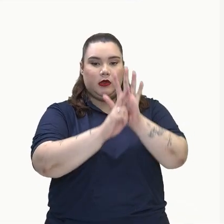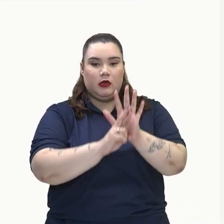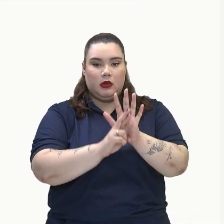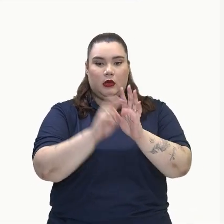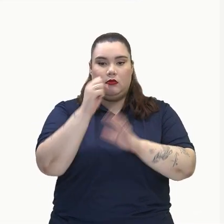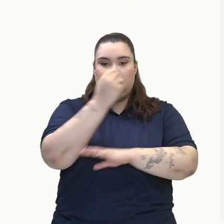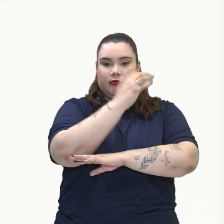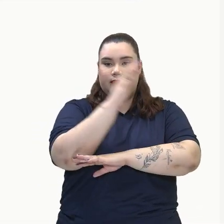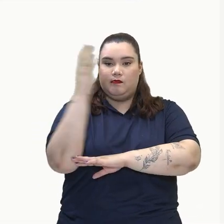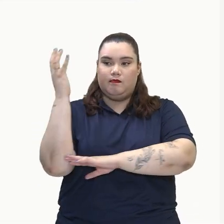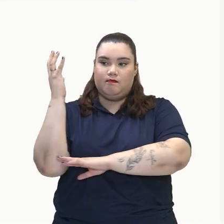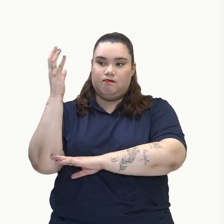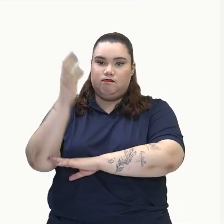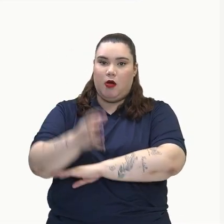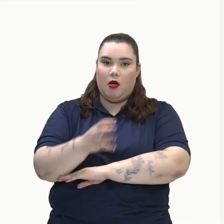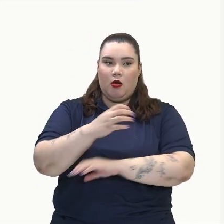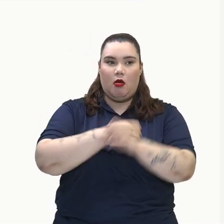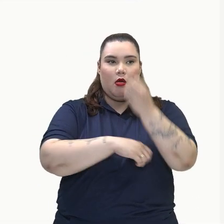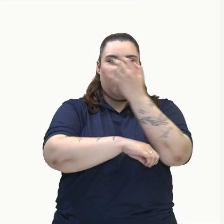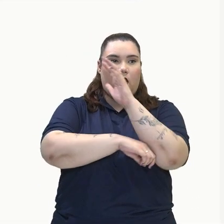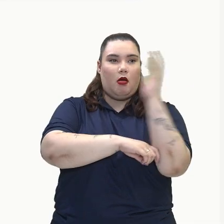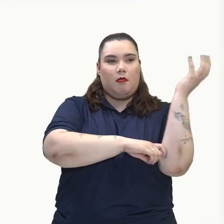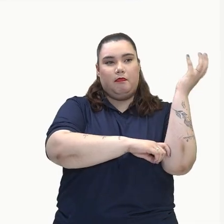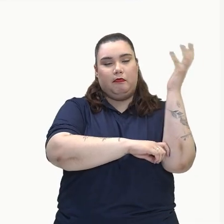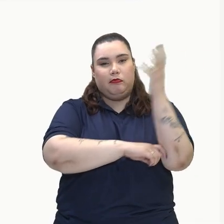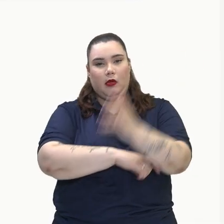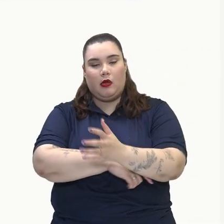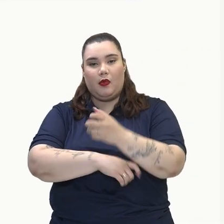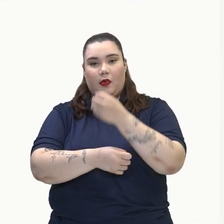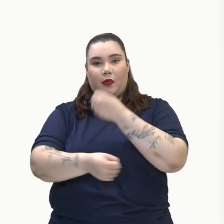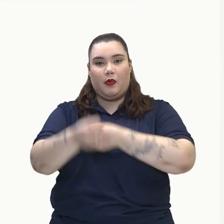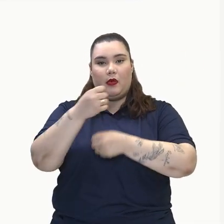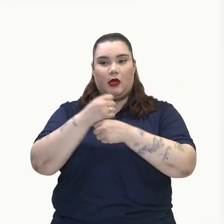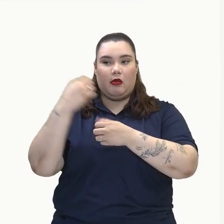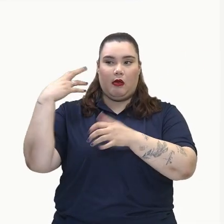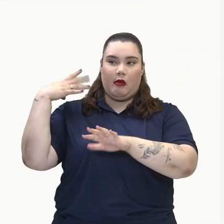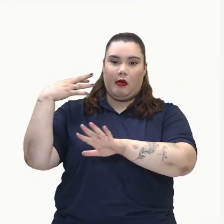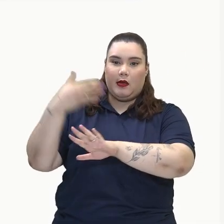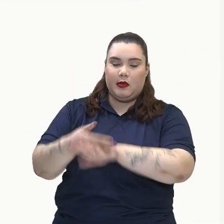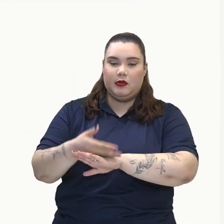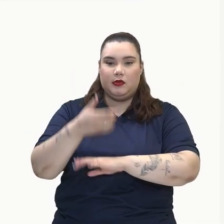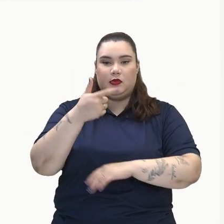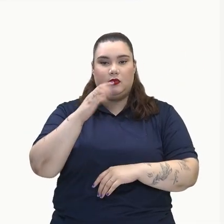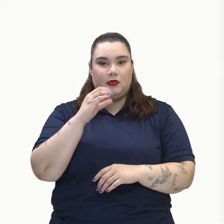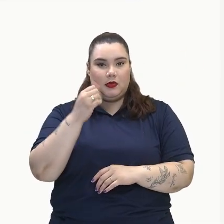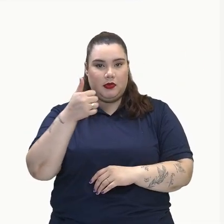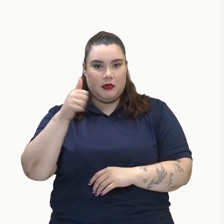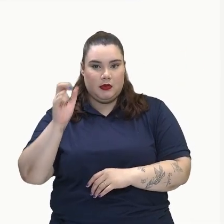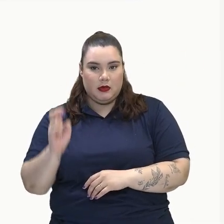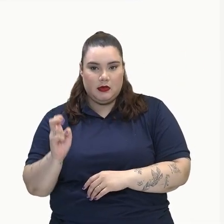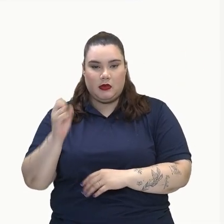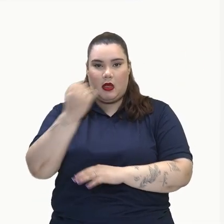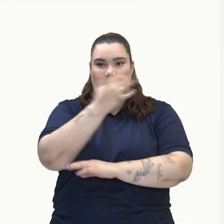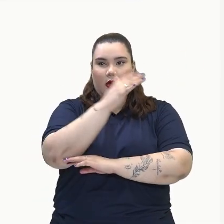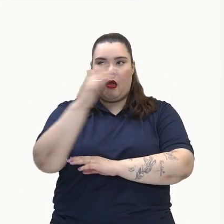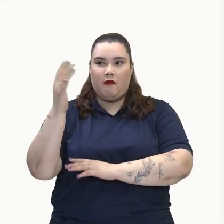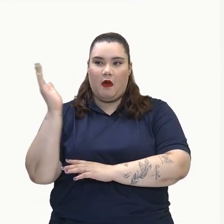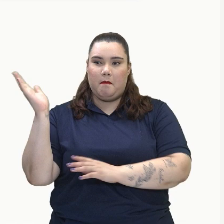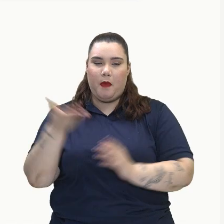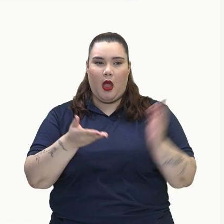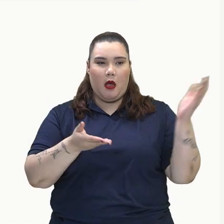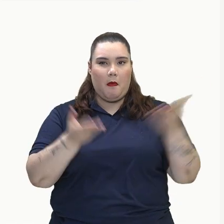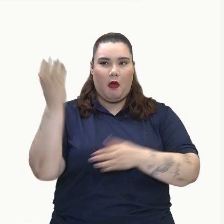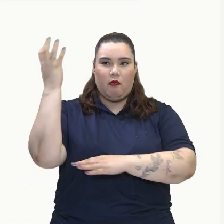desmatamento que ocorreu até o ano de 2015 e a presença das estradas? Então a gente consegue entender que aonde